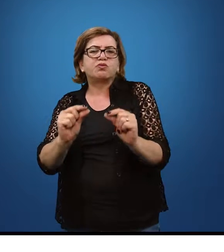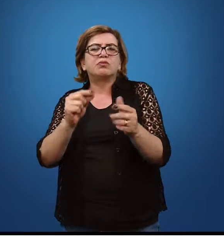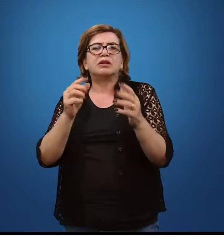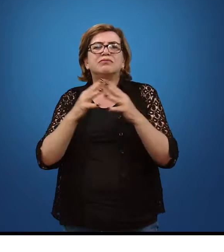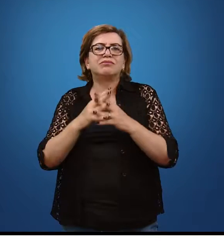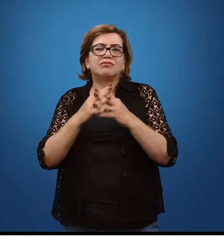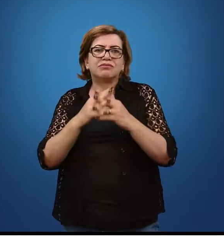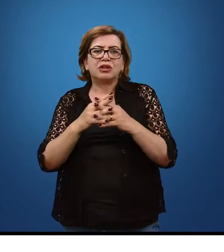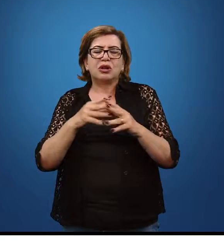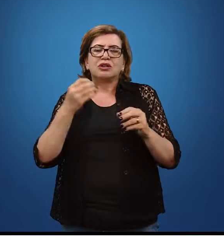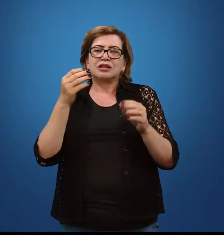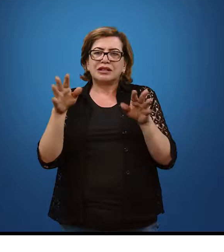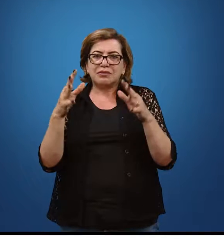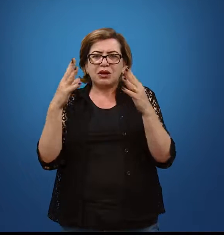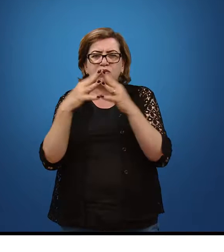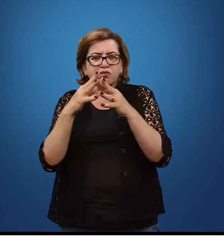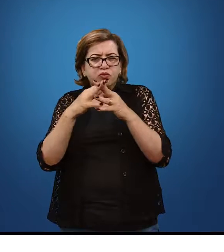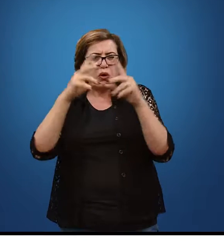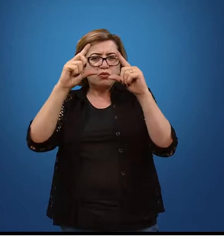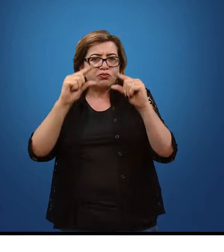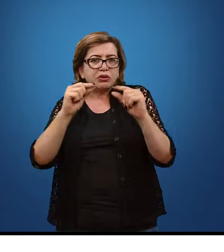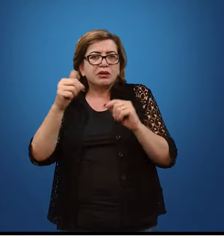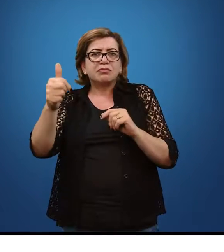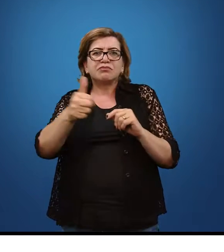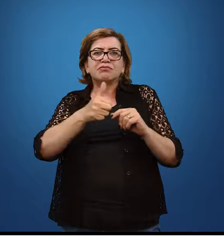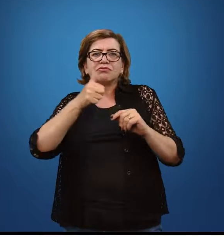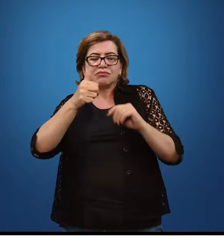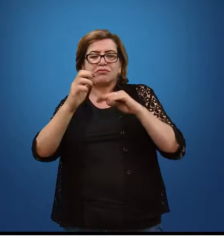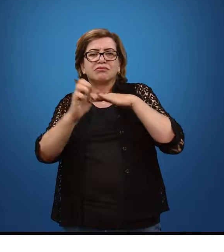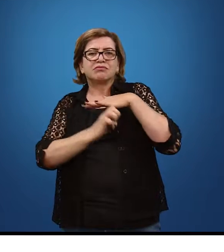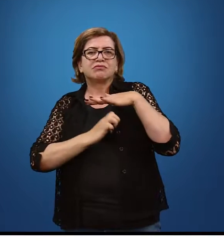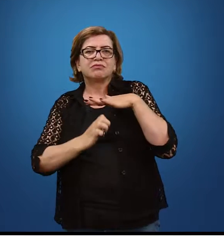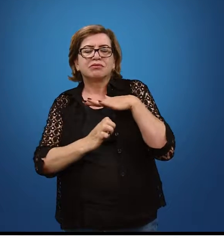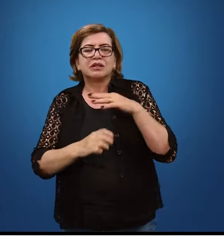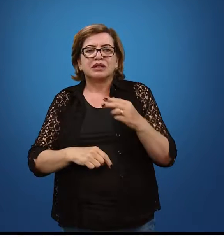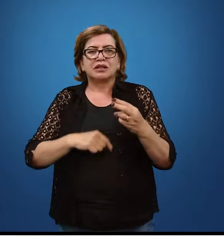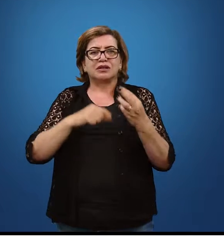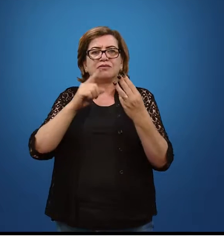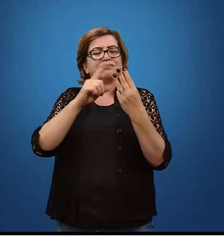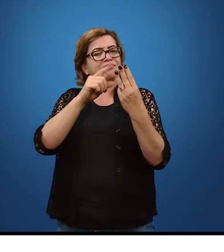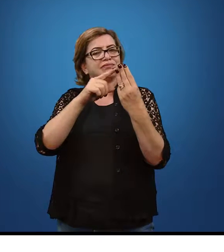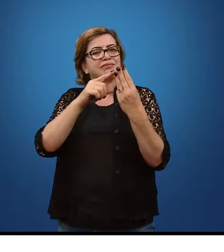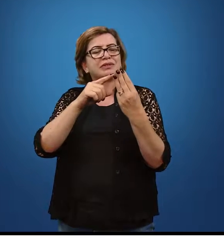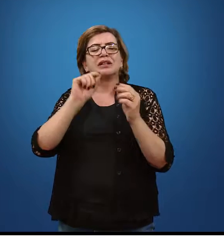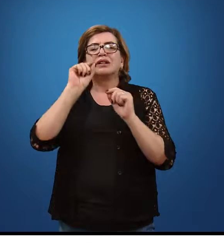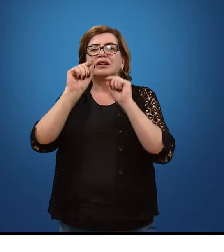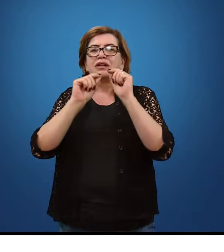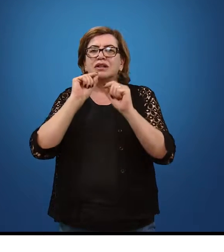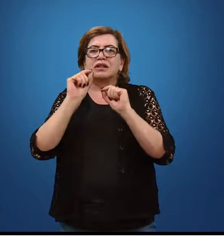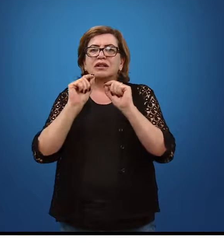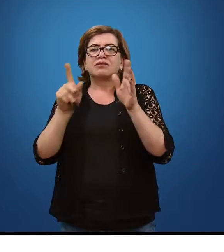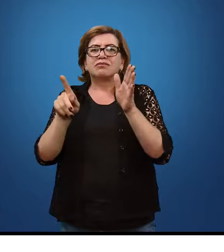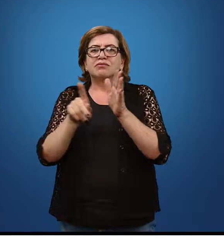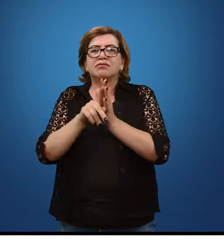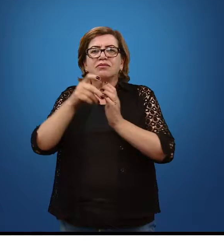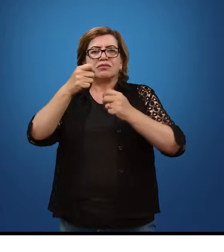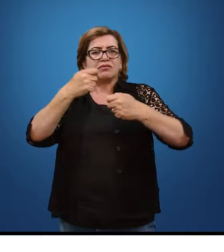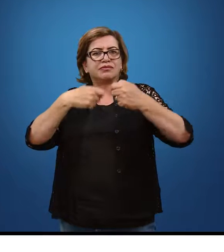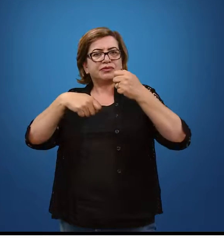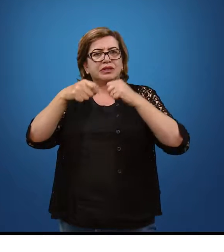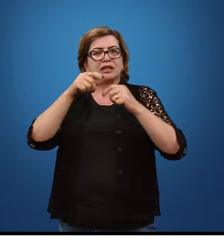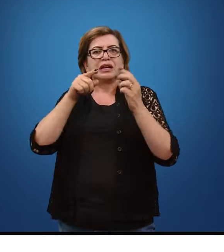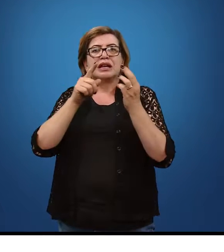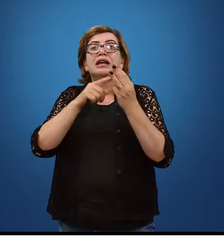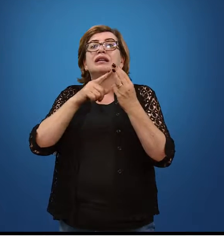conflitos, melhorar algumas situações organizacionais. E o terceiro ponto de vista que vamos trabalhar é a